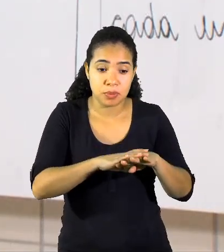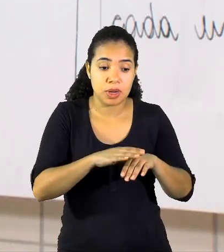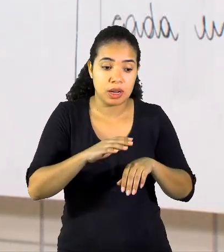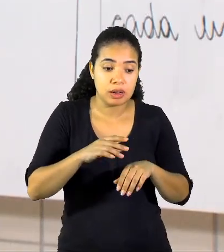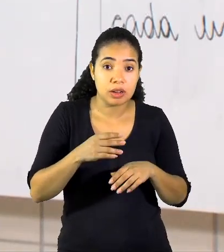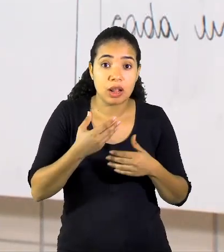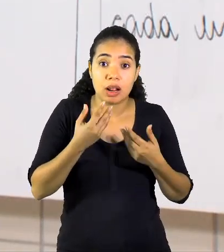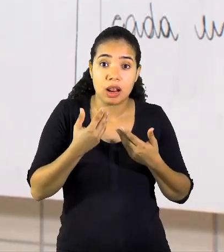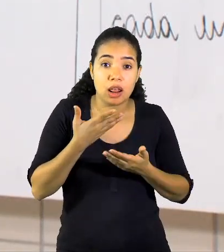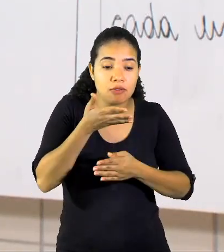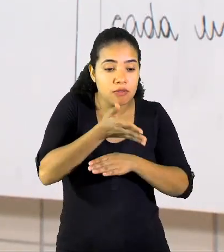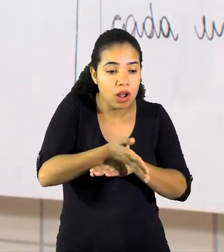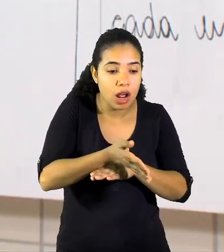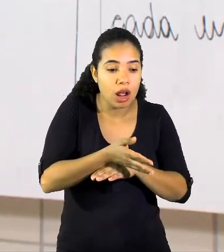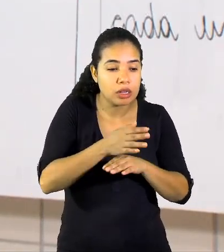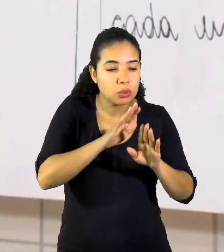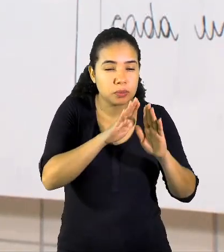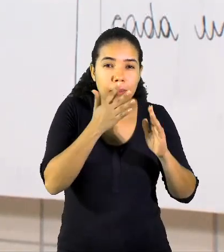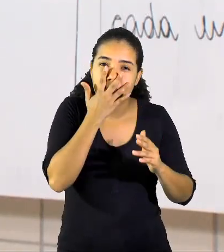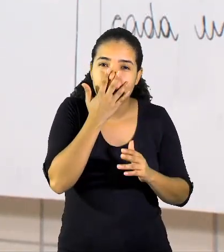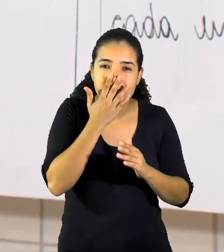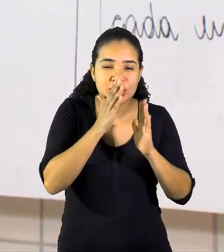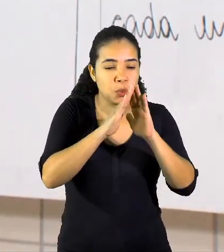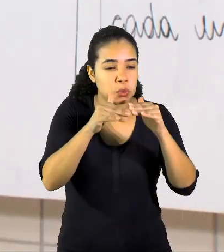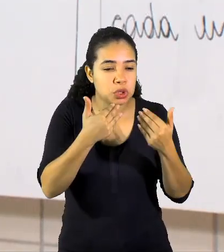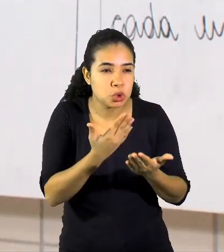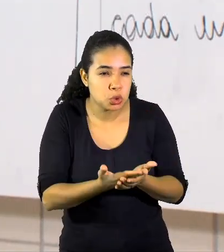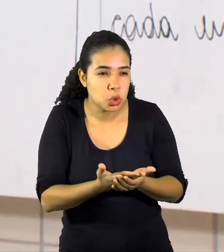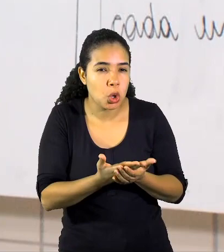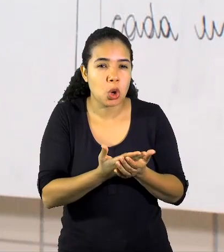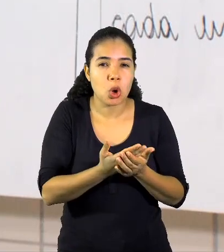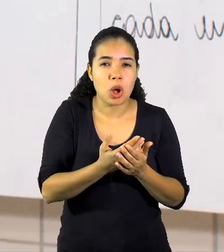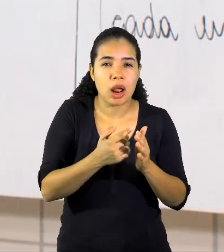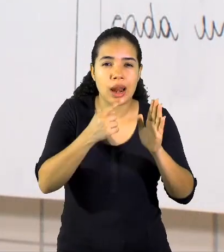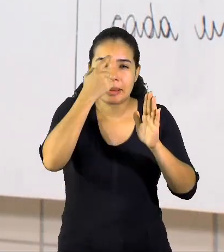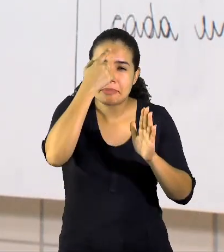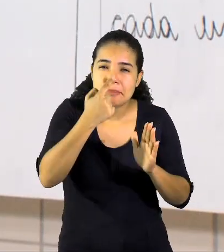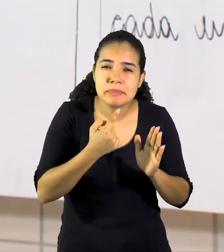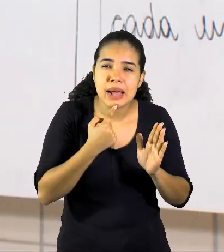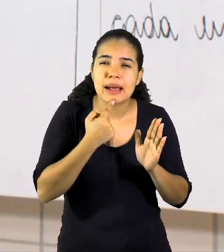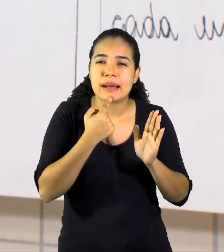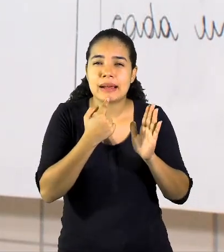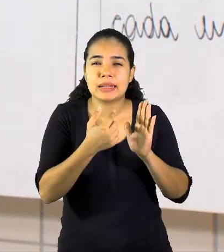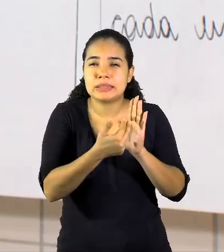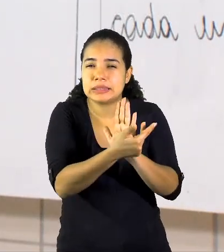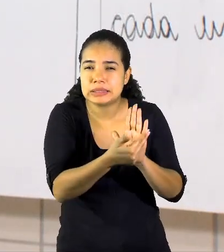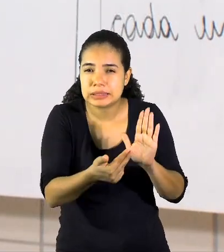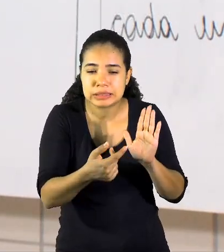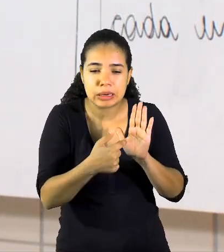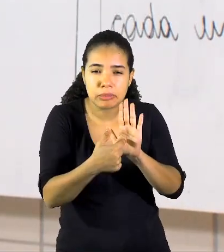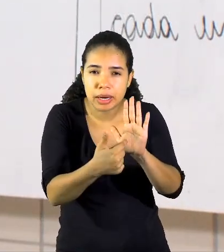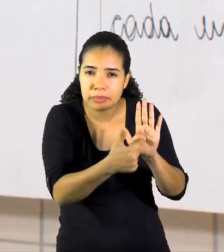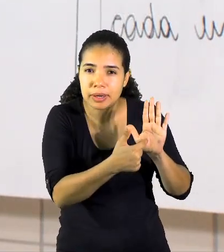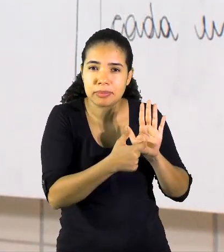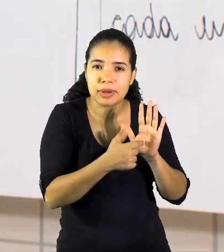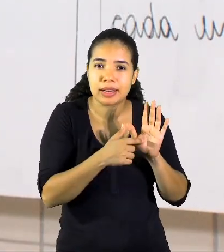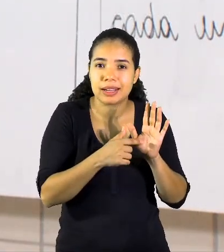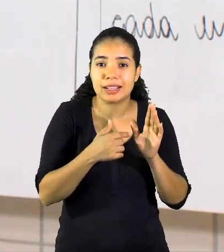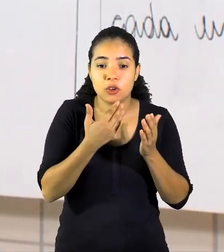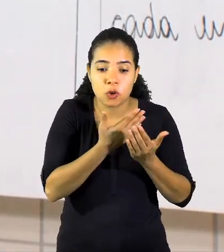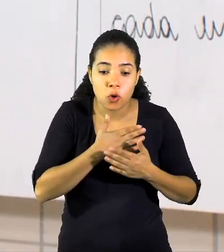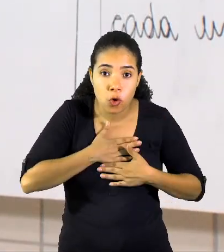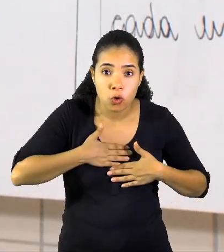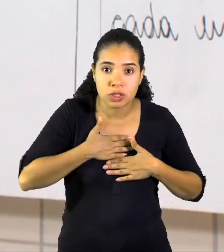elas iam como se fosse para uma espécie de escola, cheio de símbolos e significados especiais que essas pessoas que gostavam de